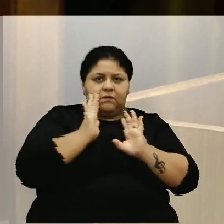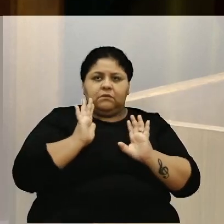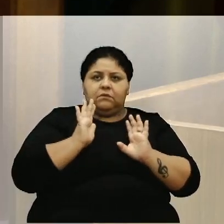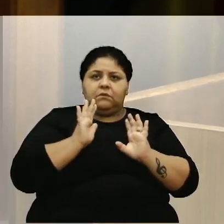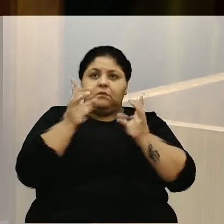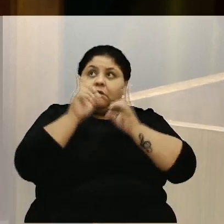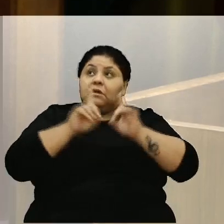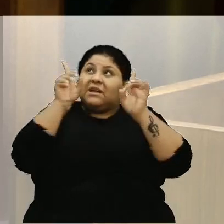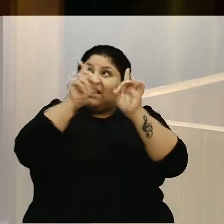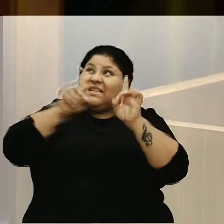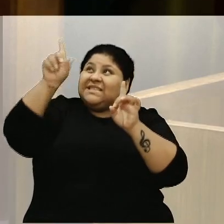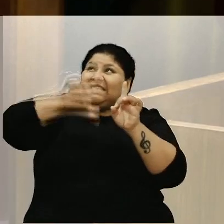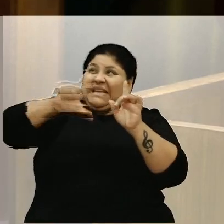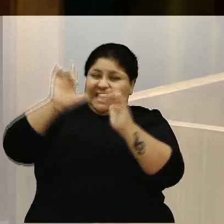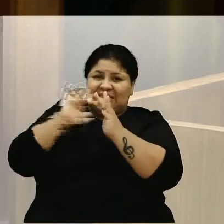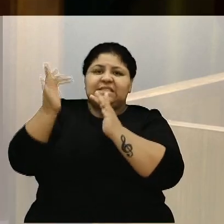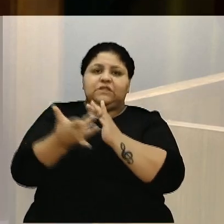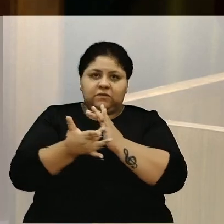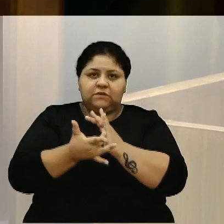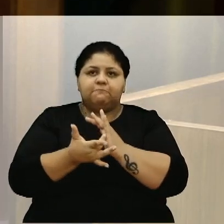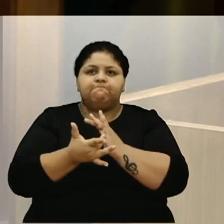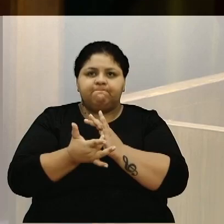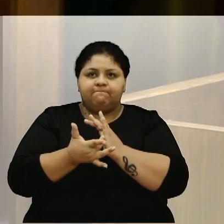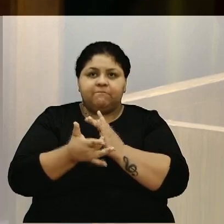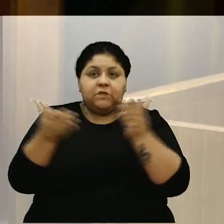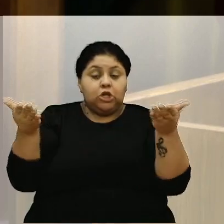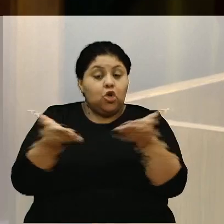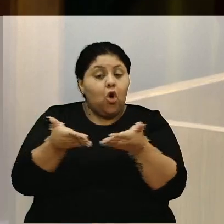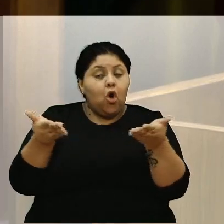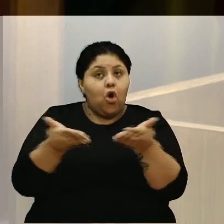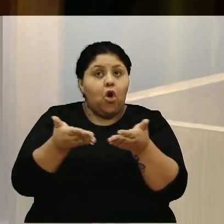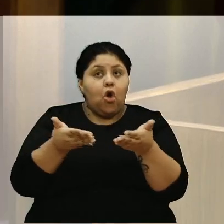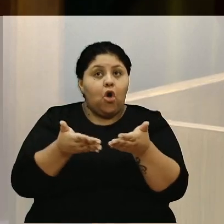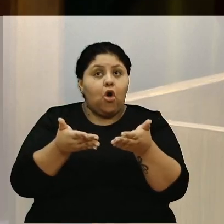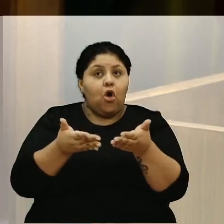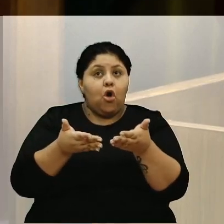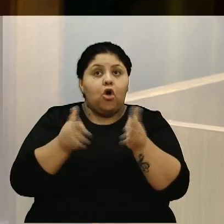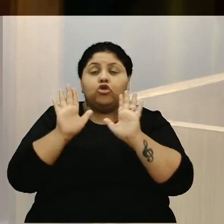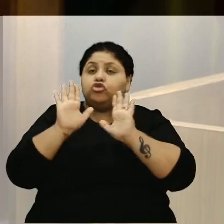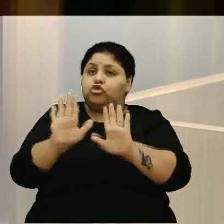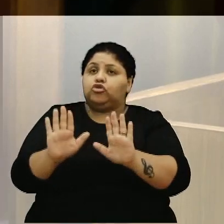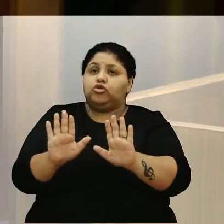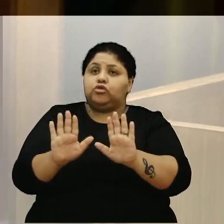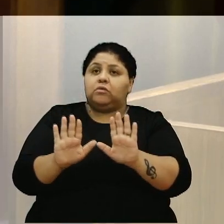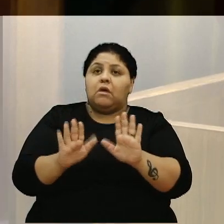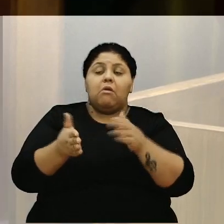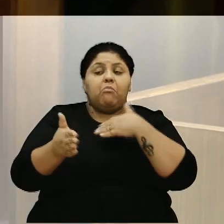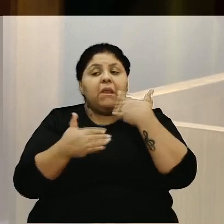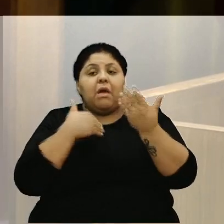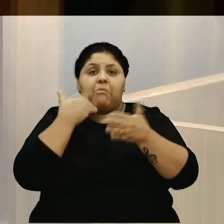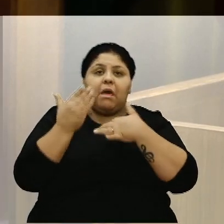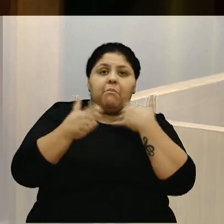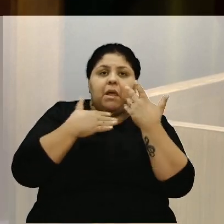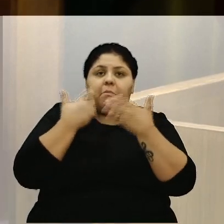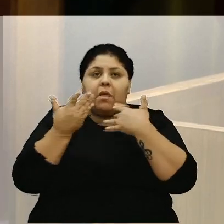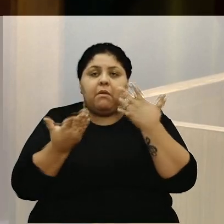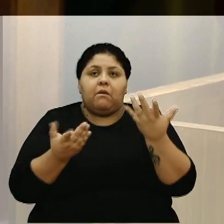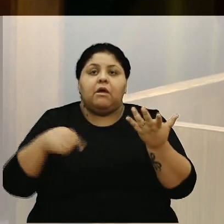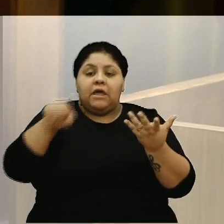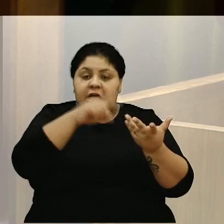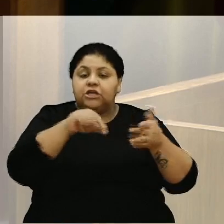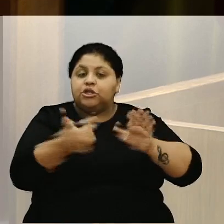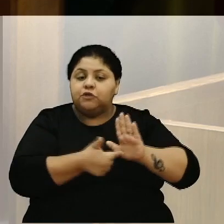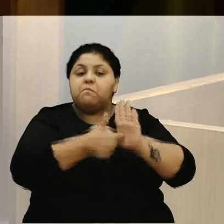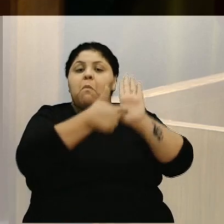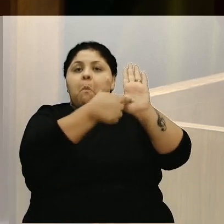a Deus existem as redes sociais. Que hoje as coisas não ficam só no blá blá blá. A gente